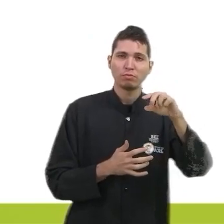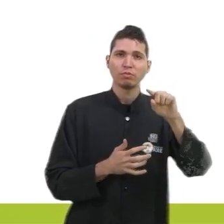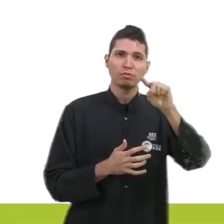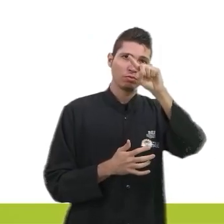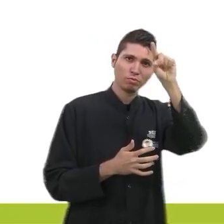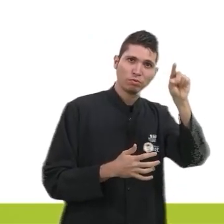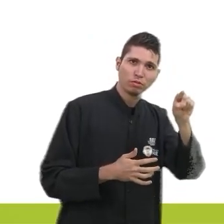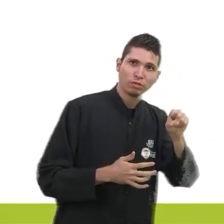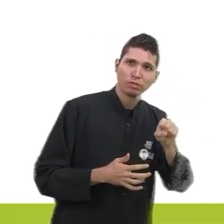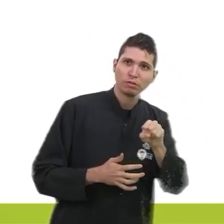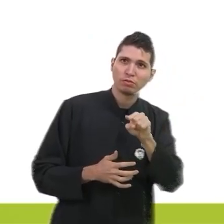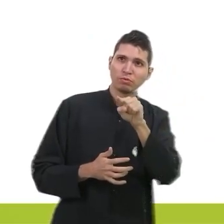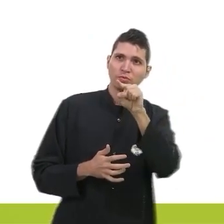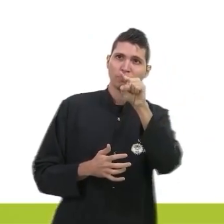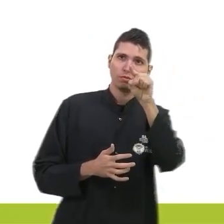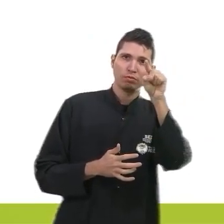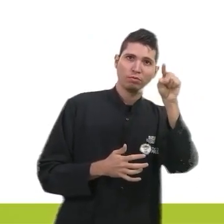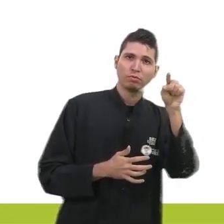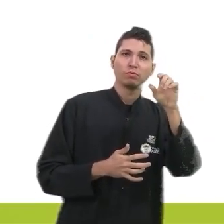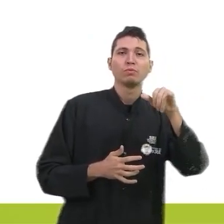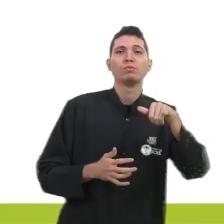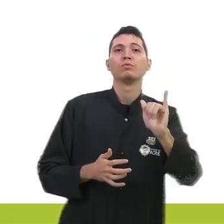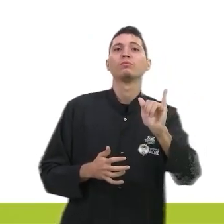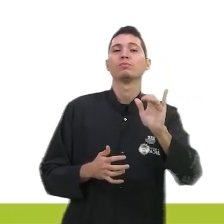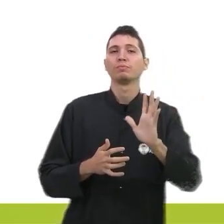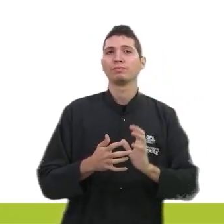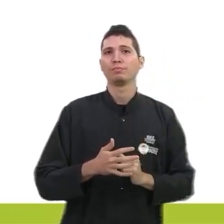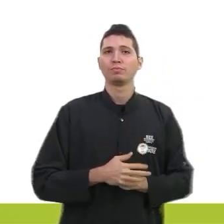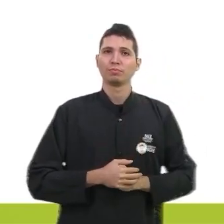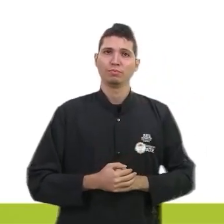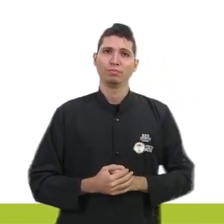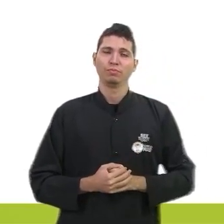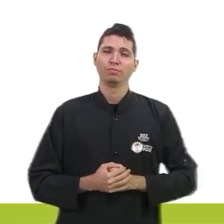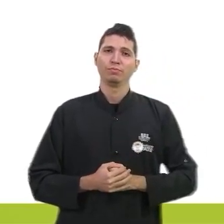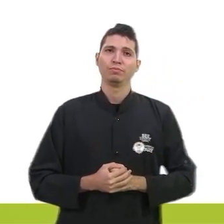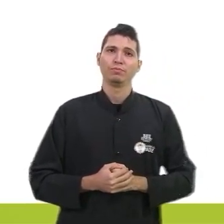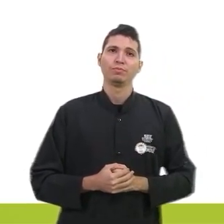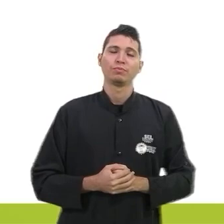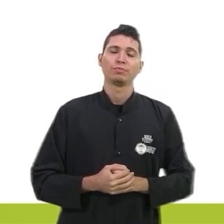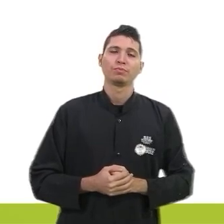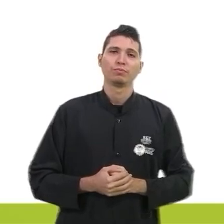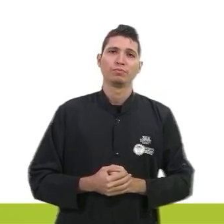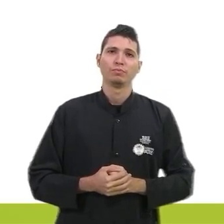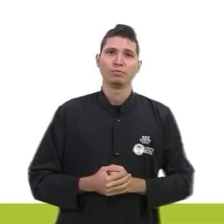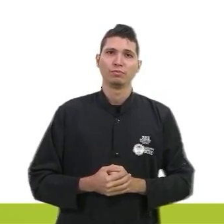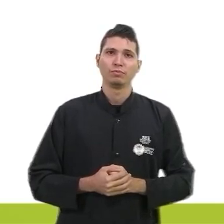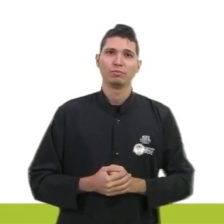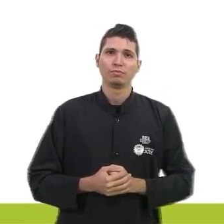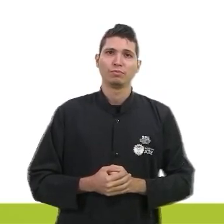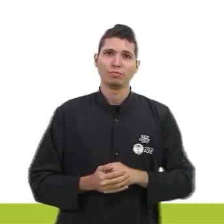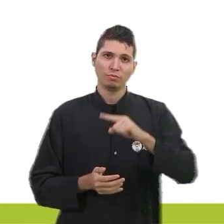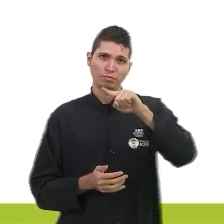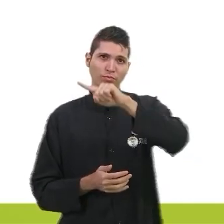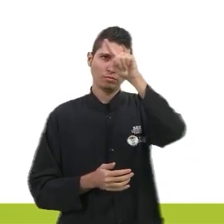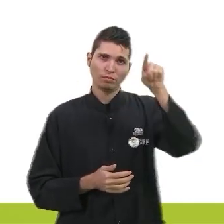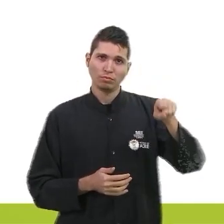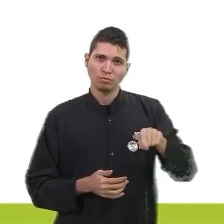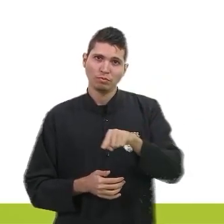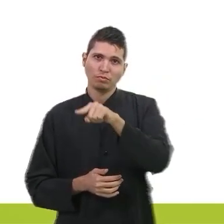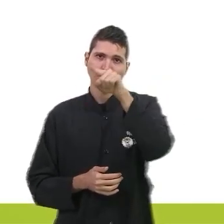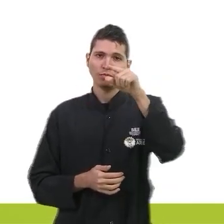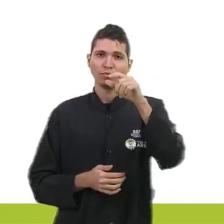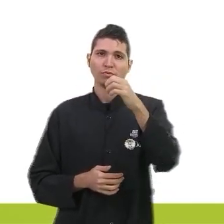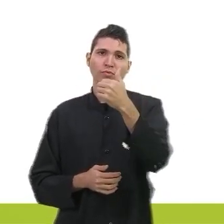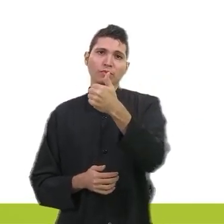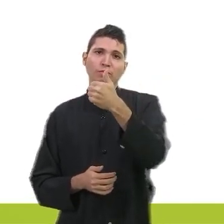y, nessas partes aqui, ok? Então, observe o seguinte, quando um arco está no primeiro quadrante, digamos aqui